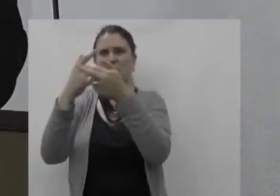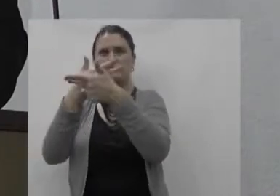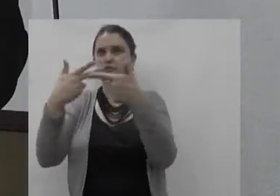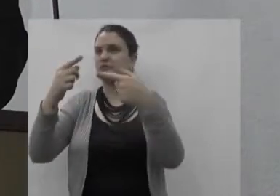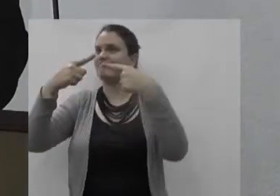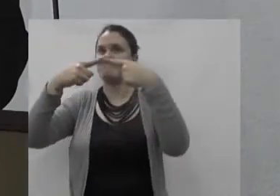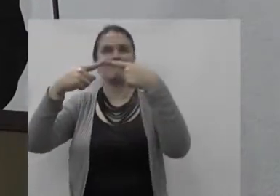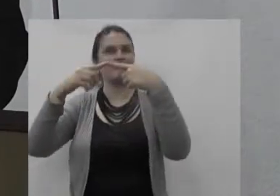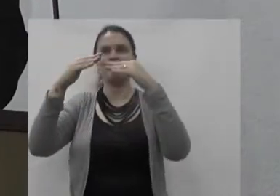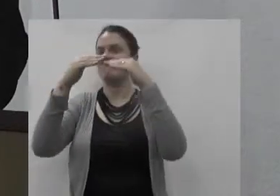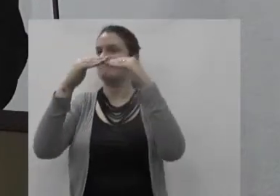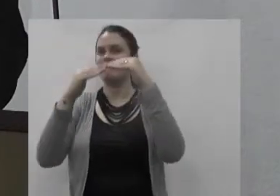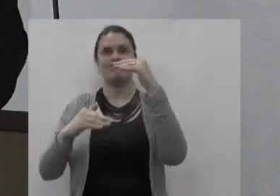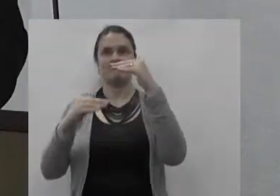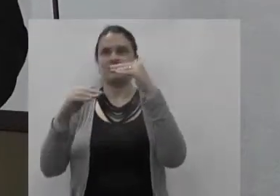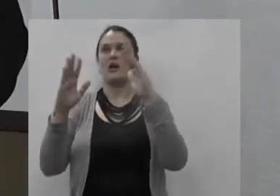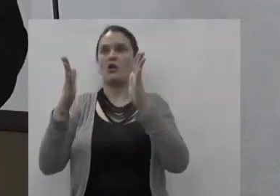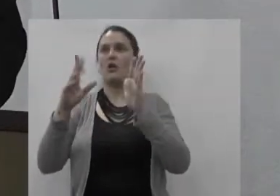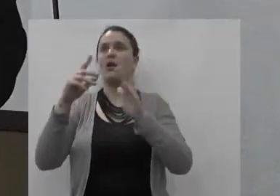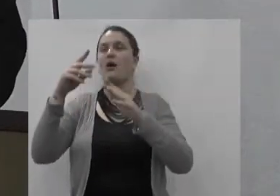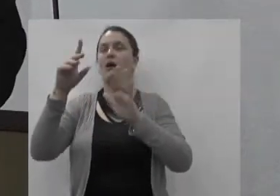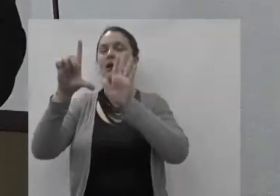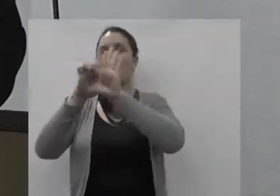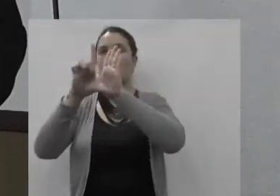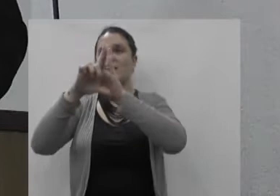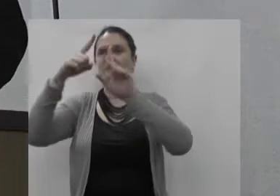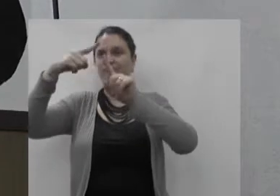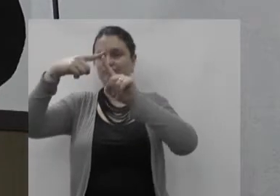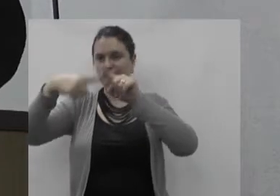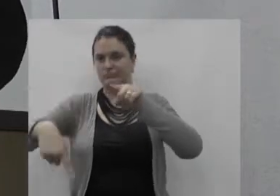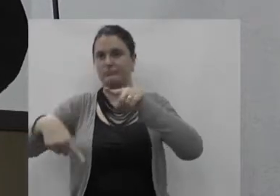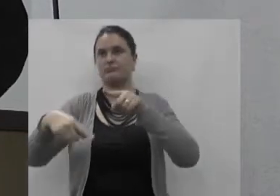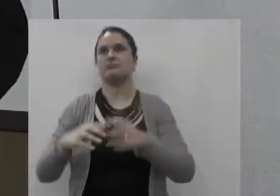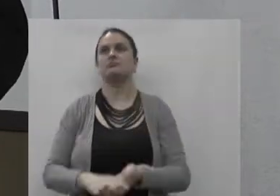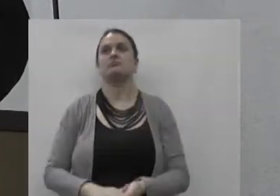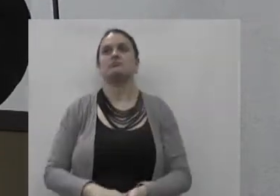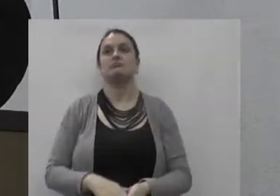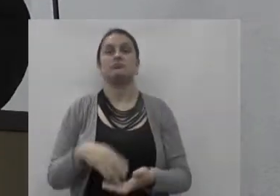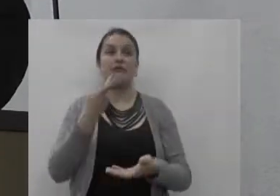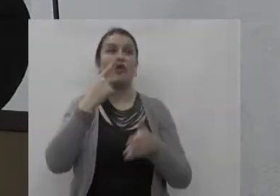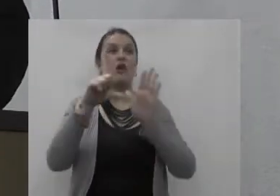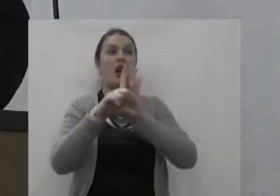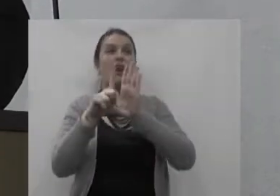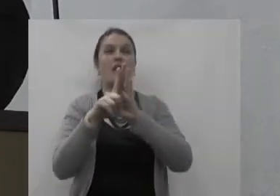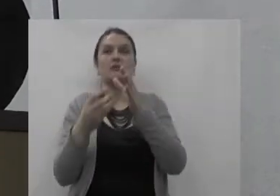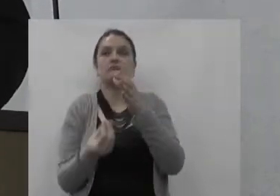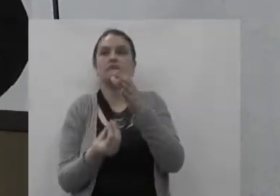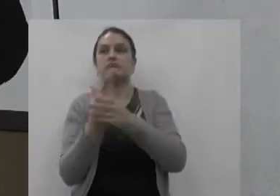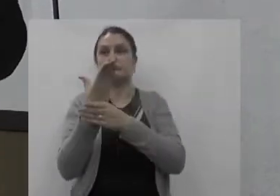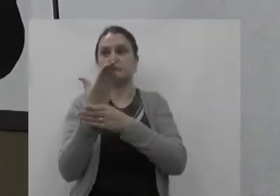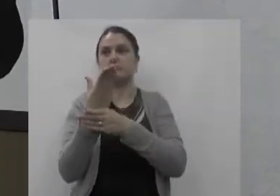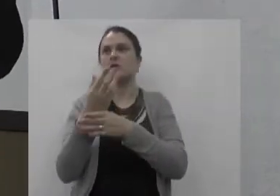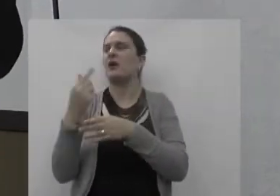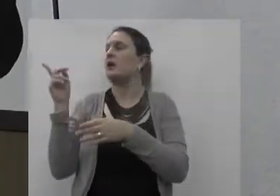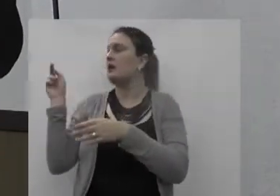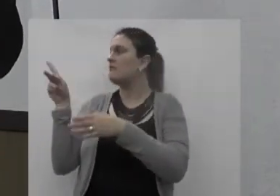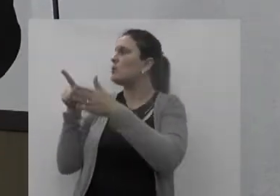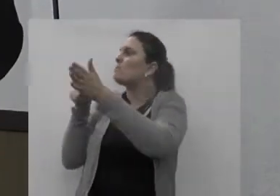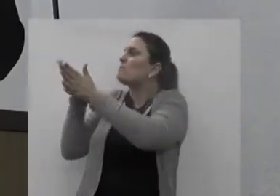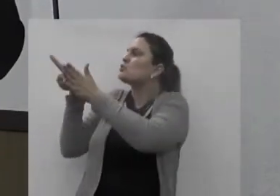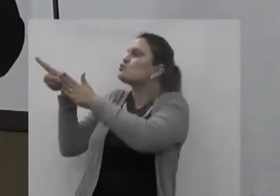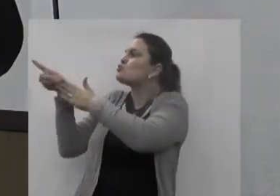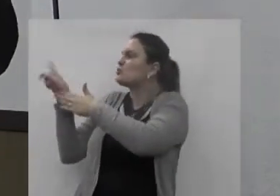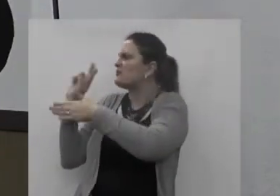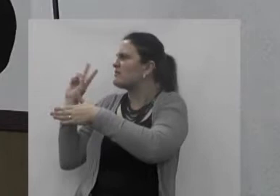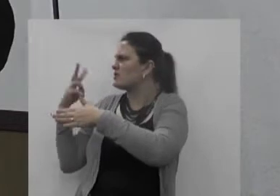no sentido de dar garantias às pessoas. Então, eu pergunto aos senhores vereadores,